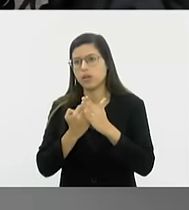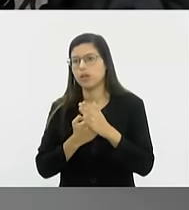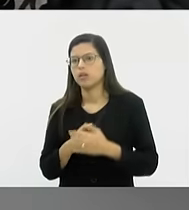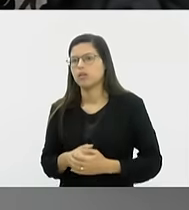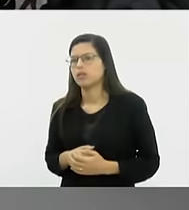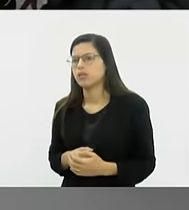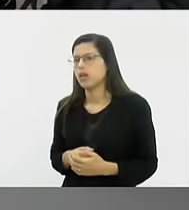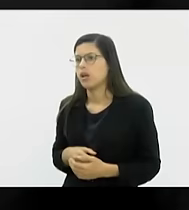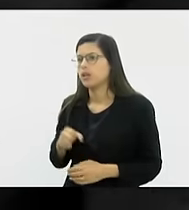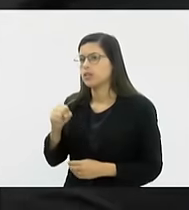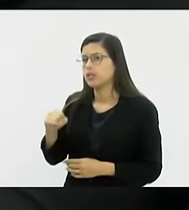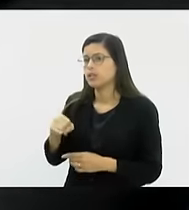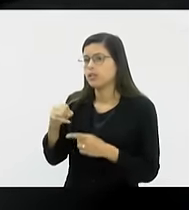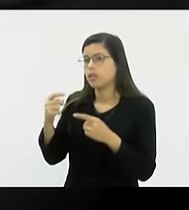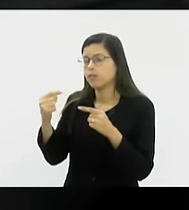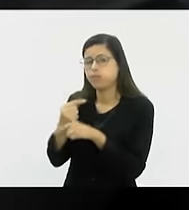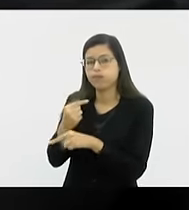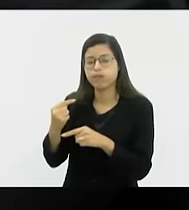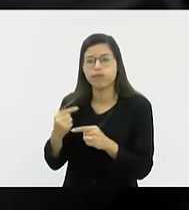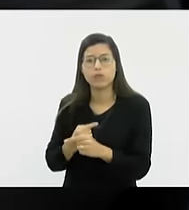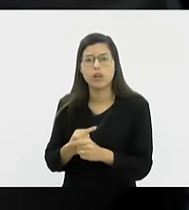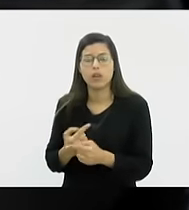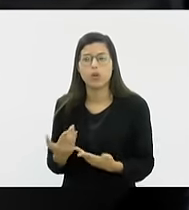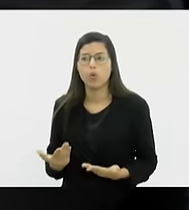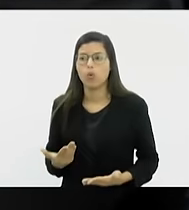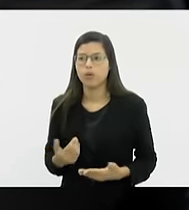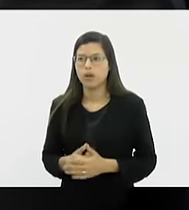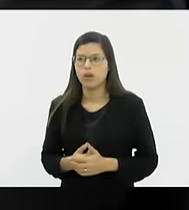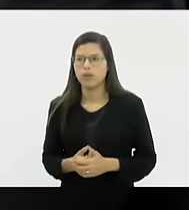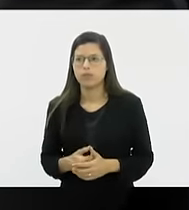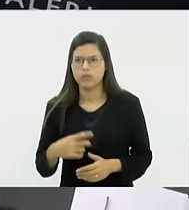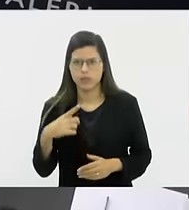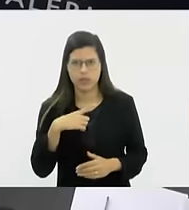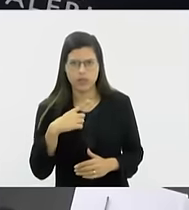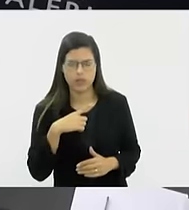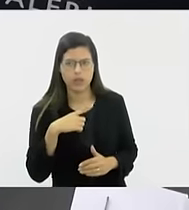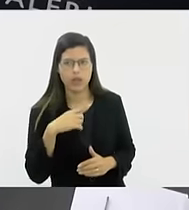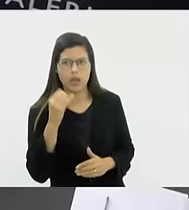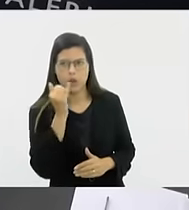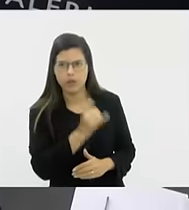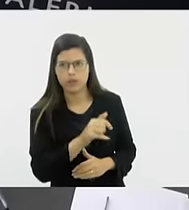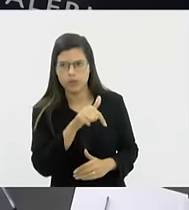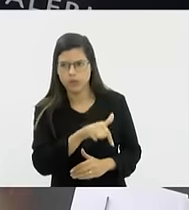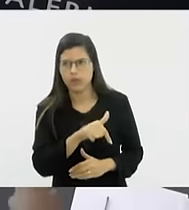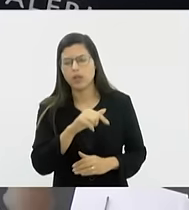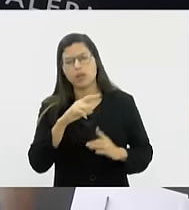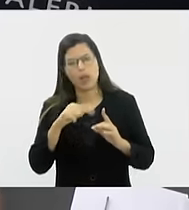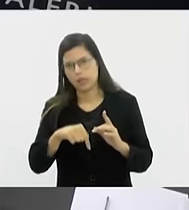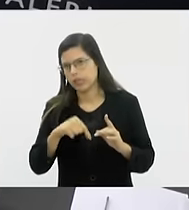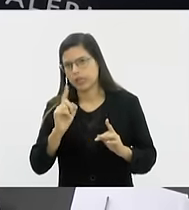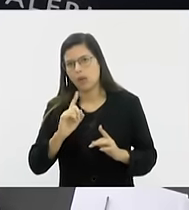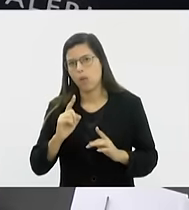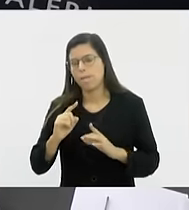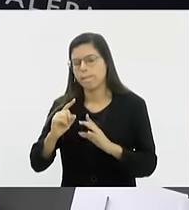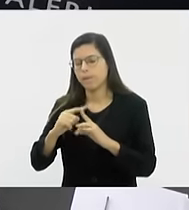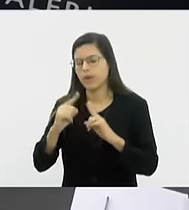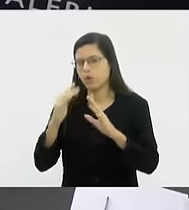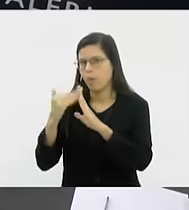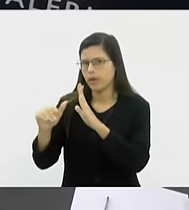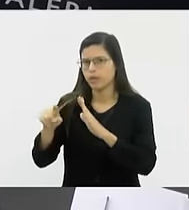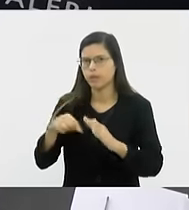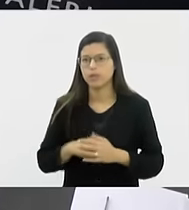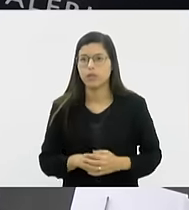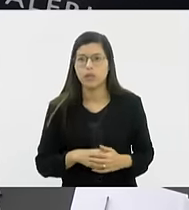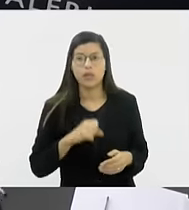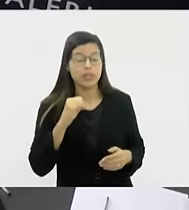partes estão irregulares, então a gente está dizendo aqui que... O senhor notificou? Tem a notificação aí, presidente? Aqui não, mas encaminho para o senhor. Por favor. E se os partes estão irregulares, deputado Rodrigo